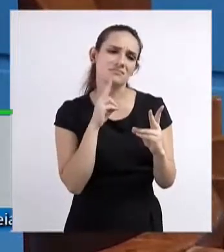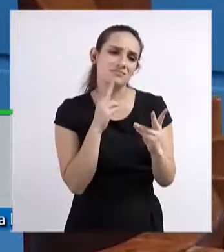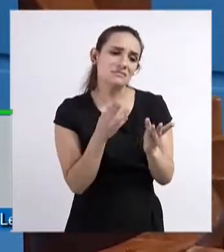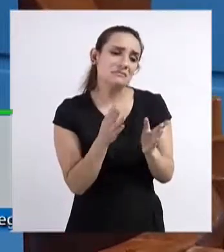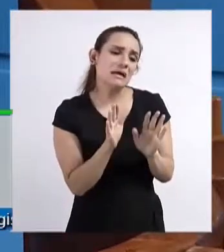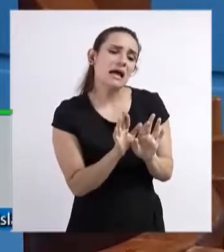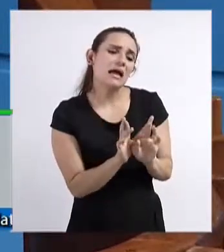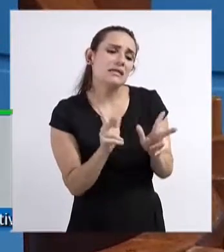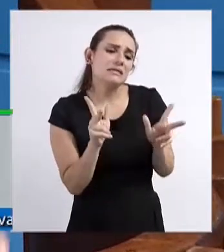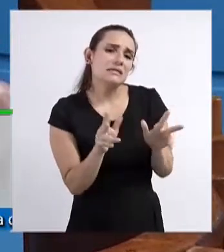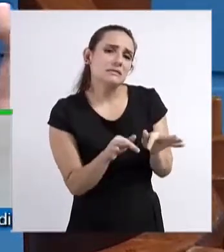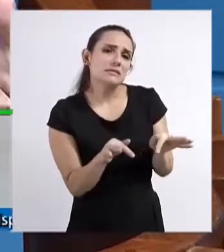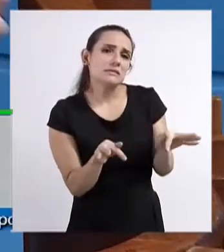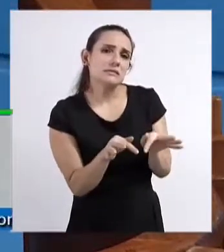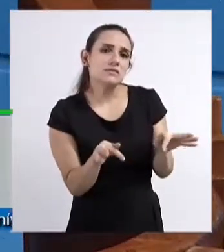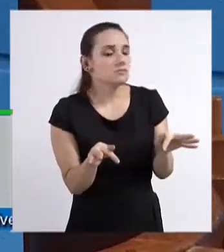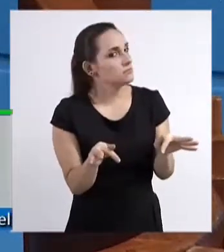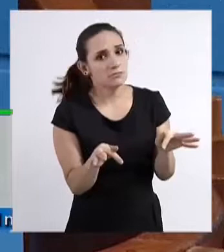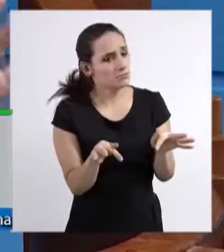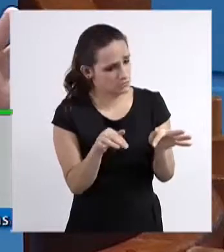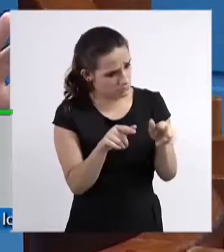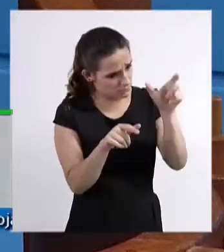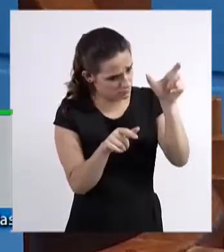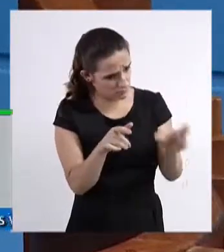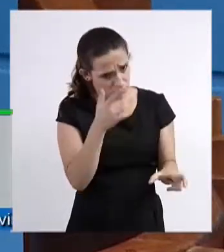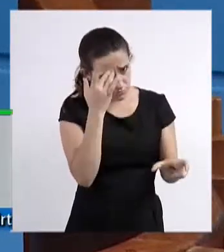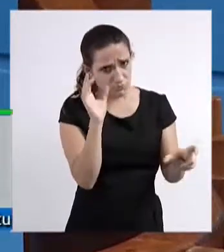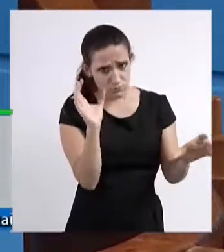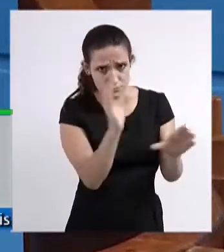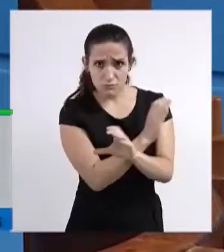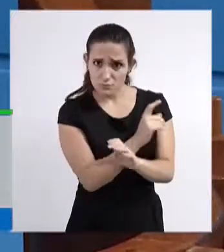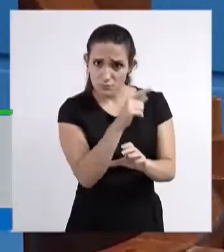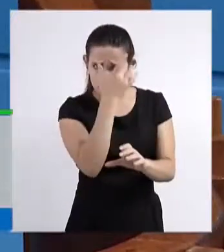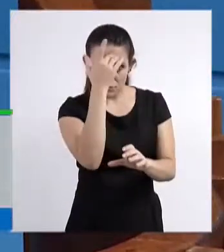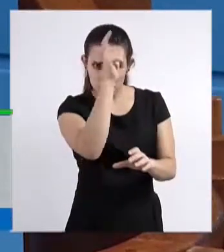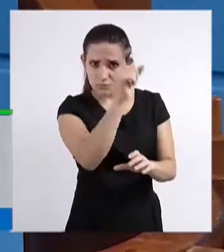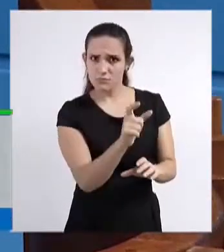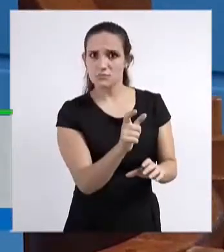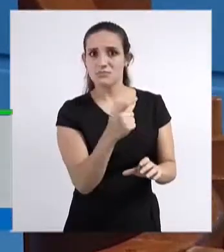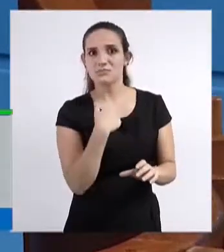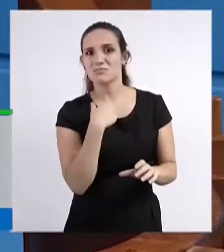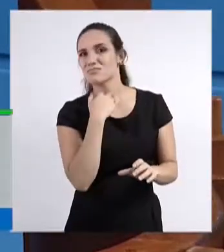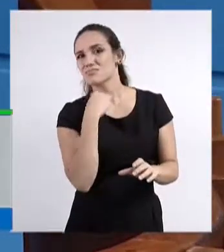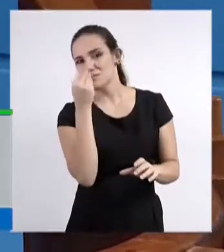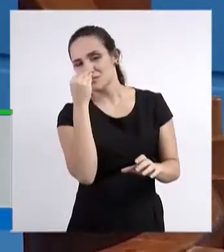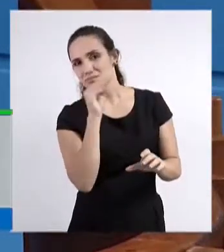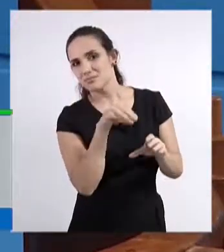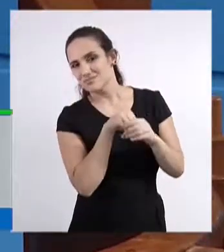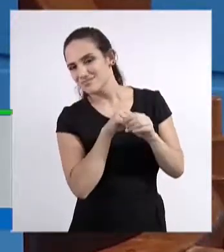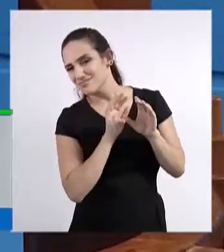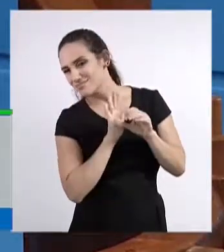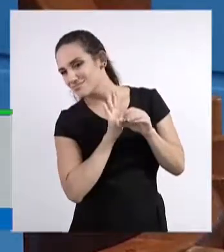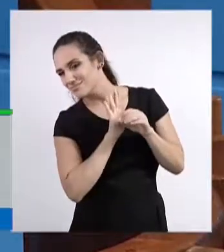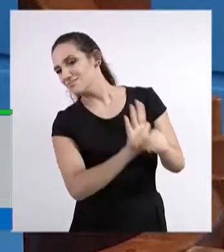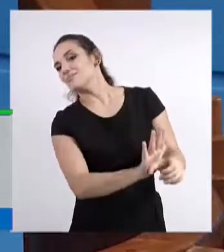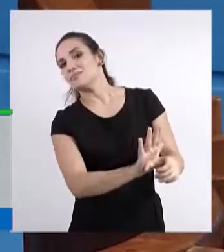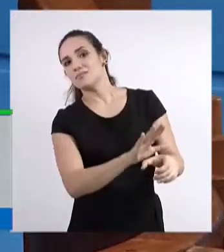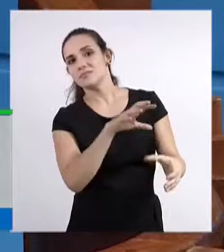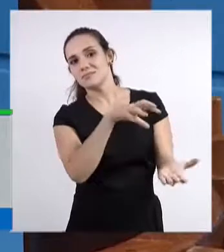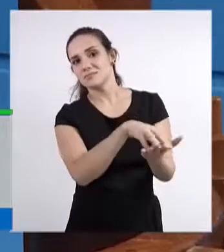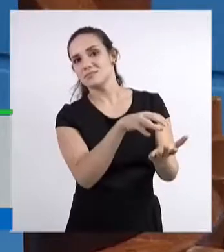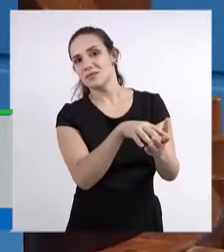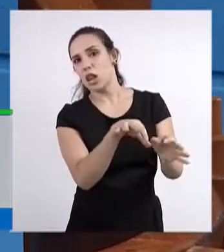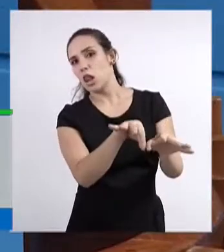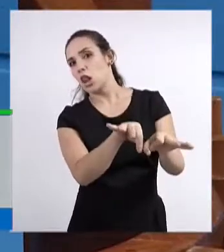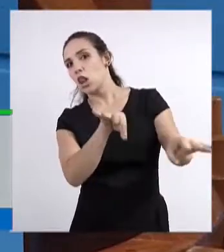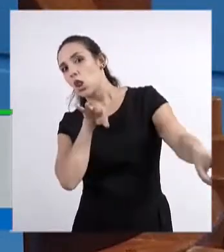condição diferente. Nós temos que trazê-los, não colocá-los aí em aldeias cada vez mais afastadas